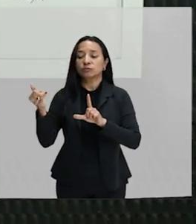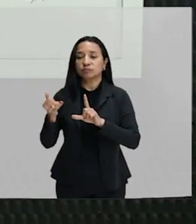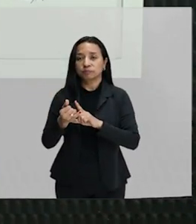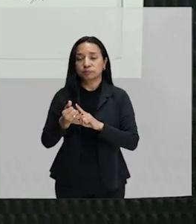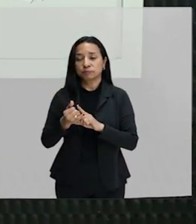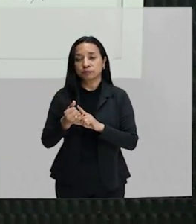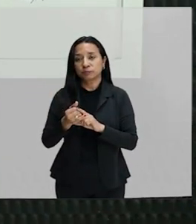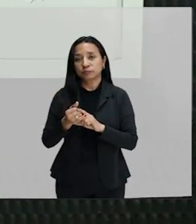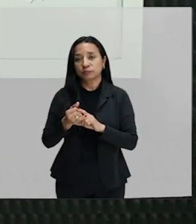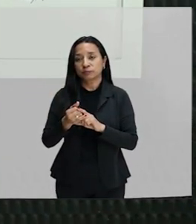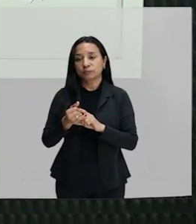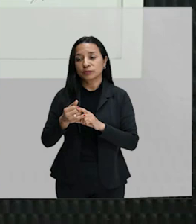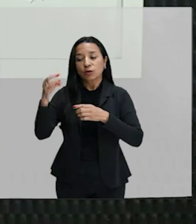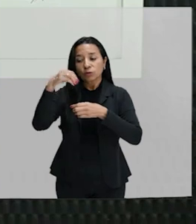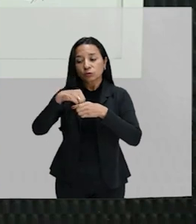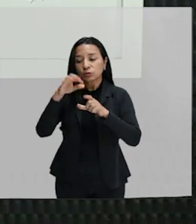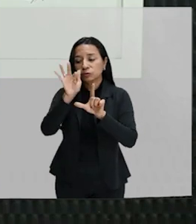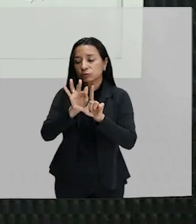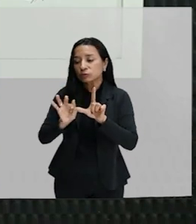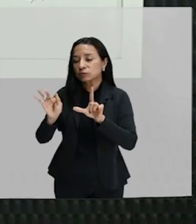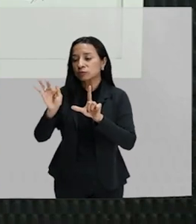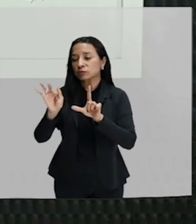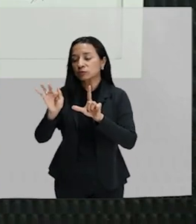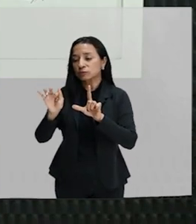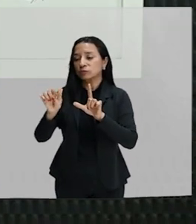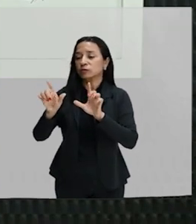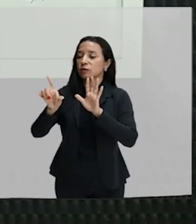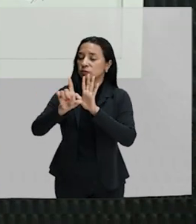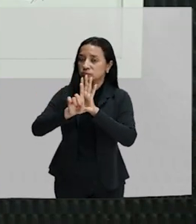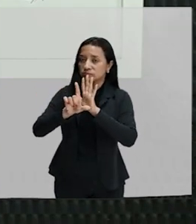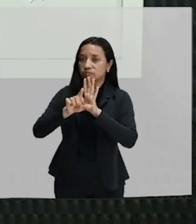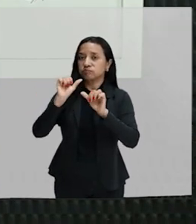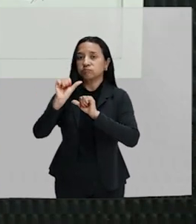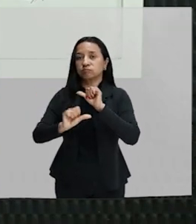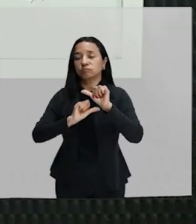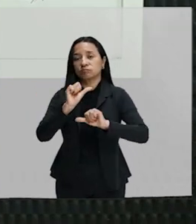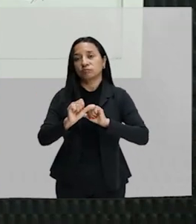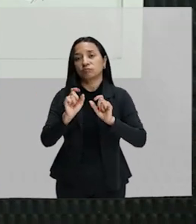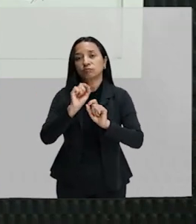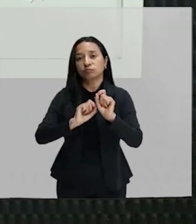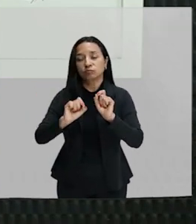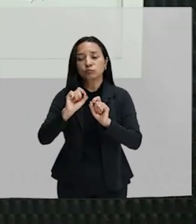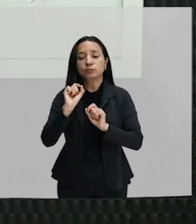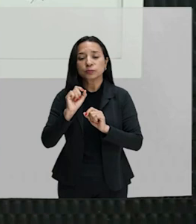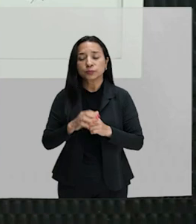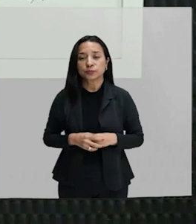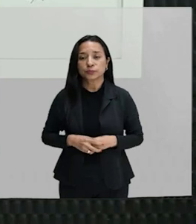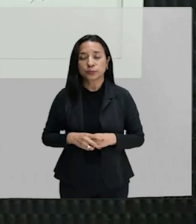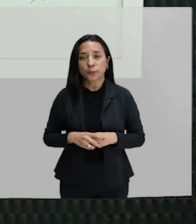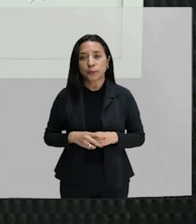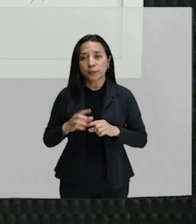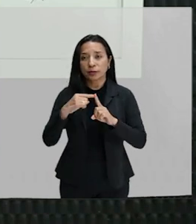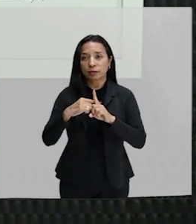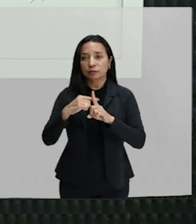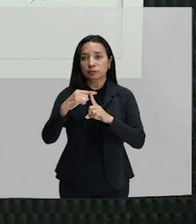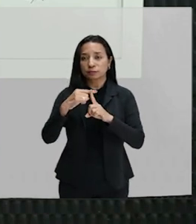informação dentro da minha lei de transformação então o seguinte temperatura